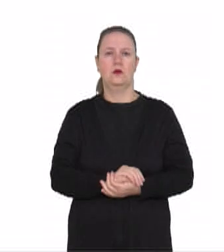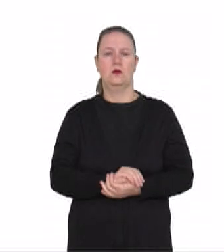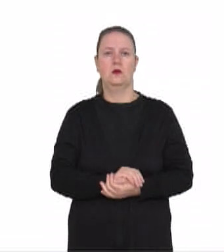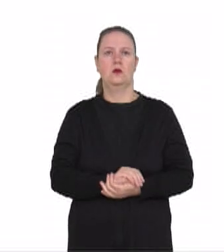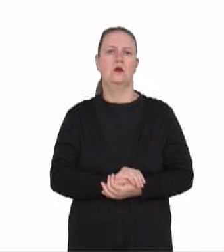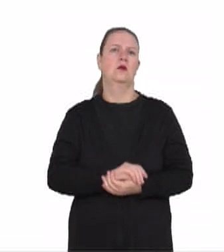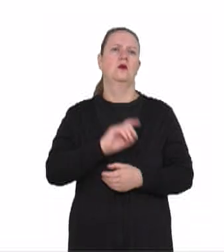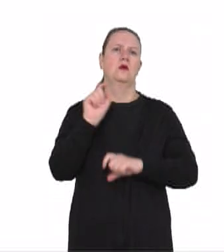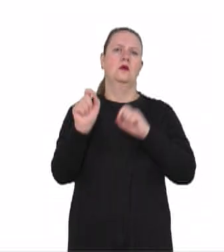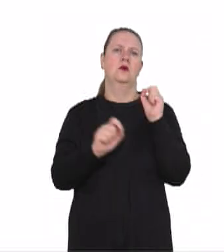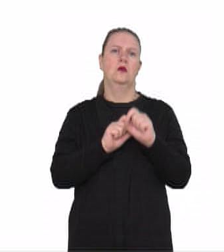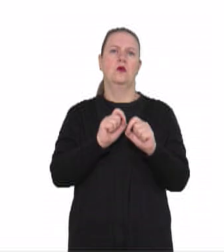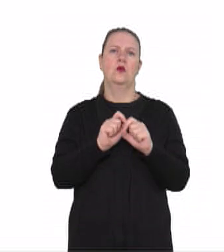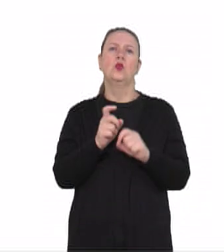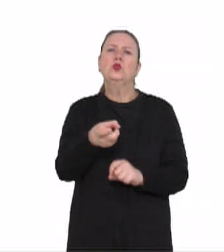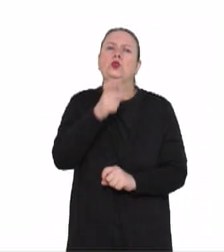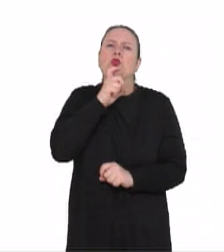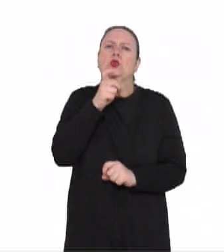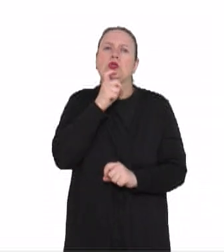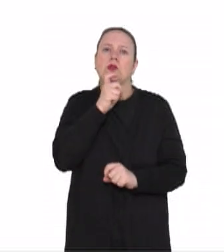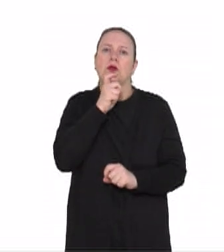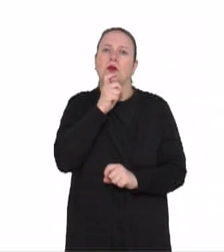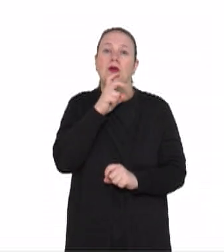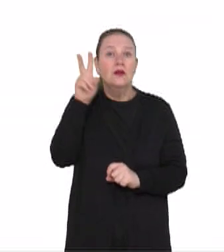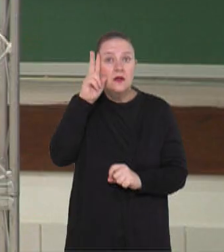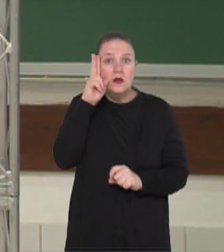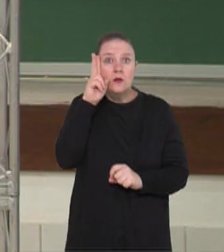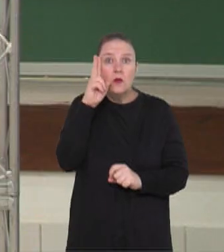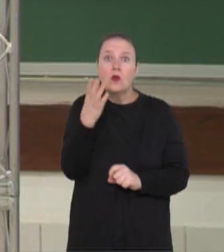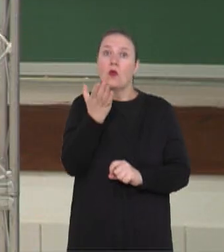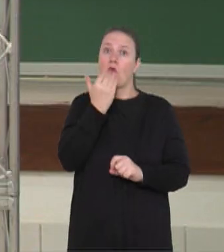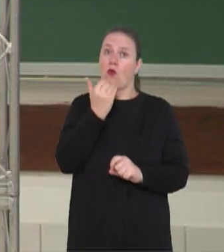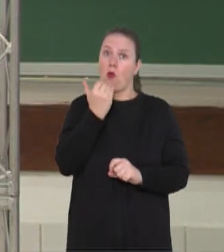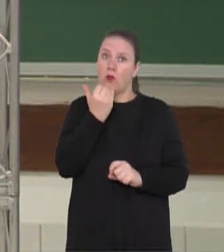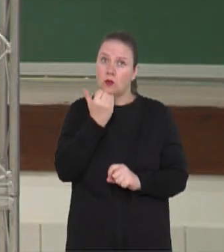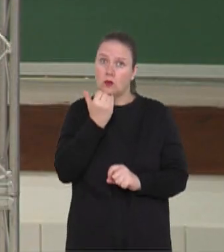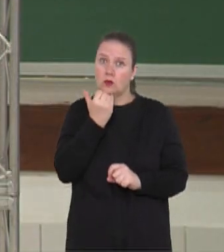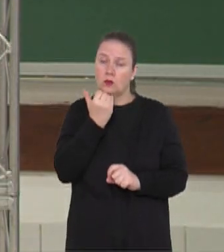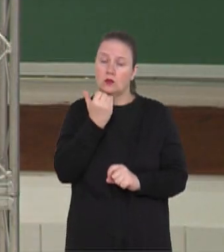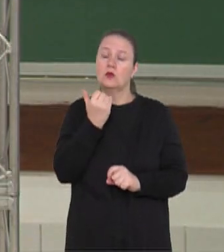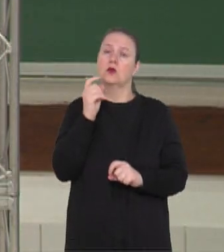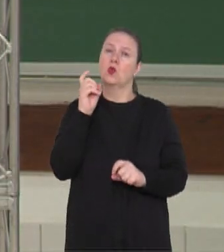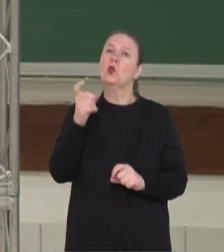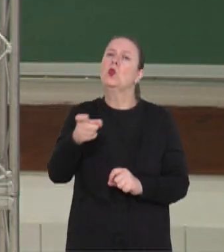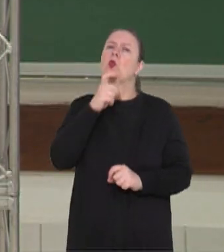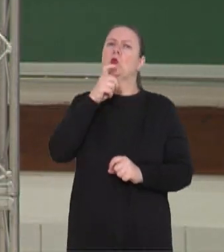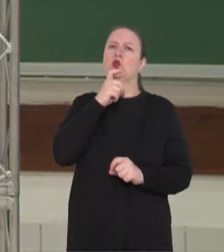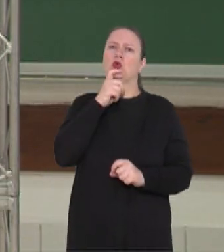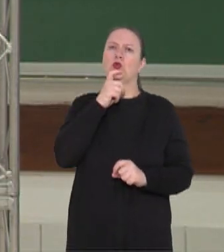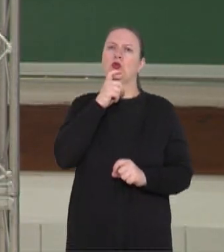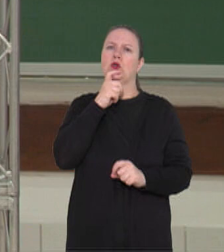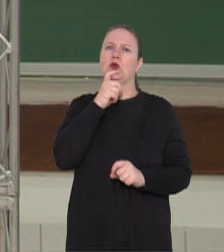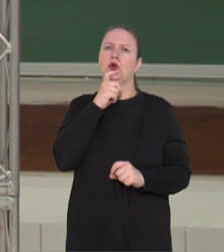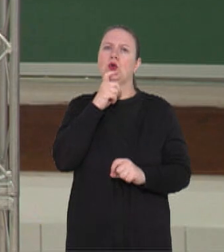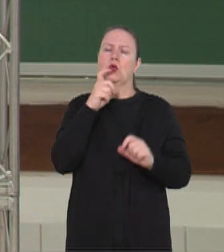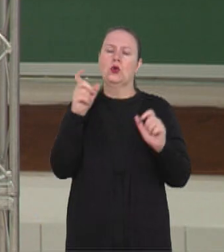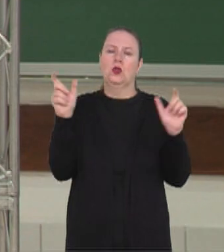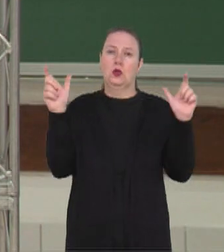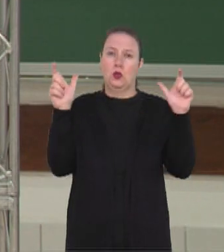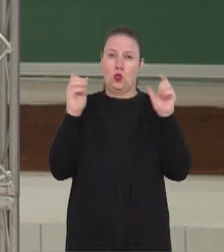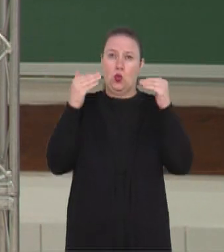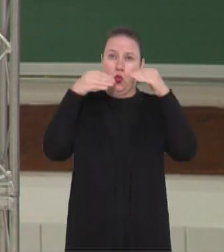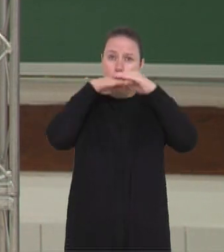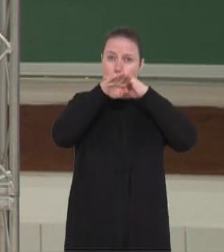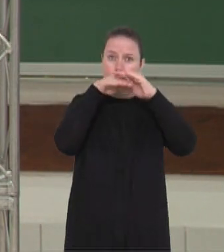food, então congele. Então eu te dei uma dica, vocês lembram que o imperativo ele dá dicas, dá sugestões? Está aqui a dica, para você congelar a comida e comer depois,